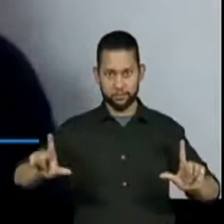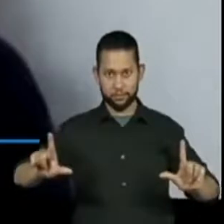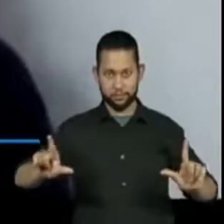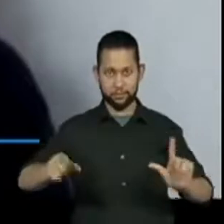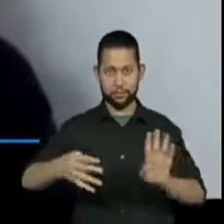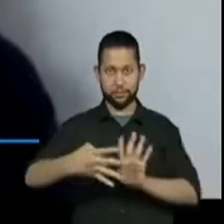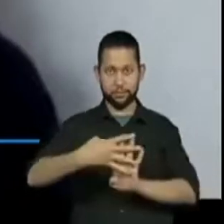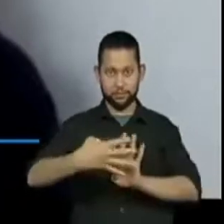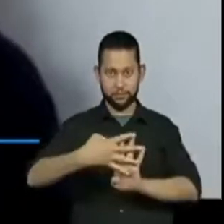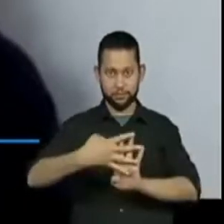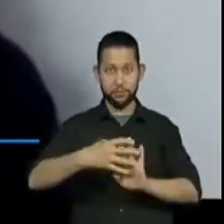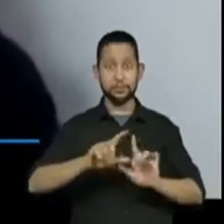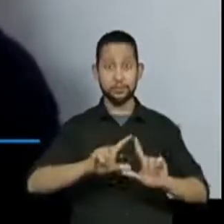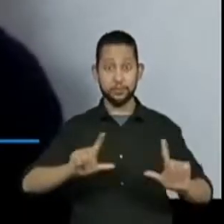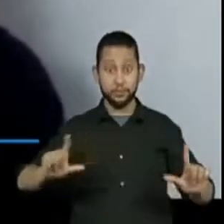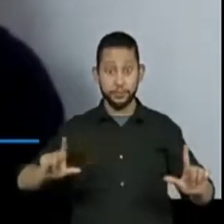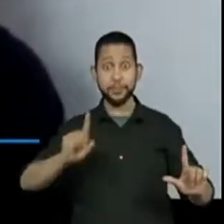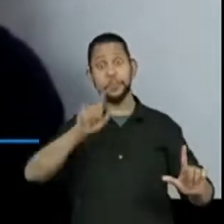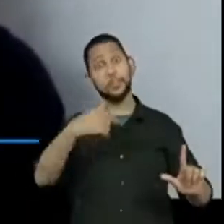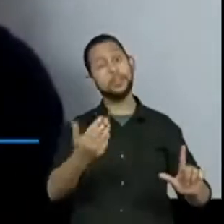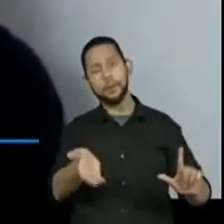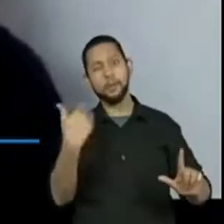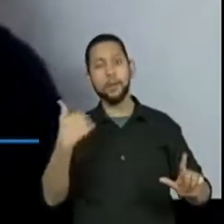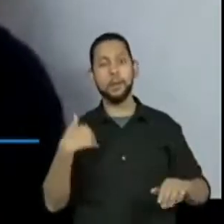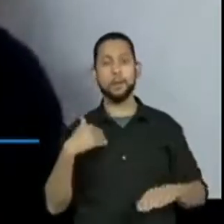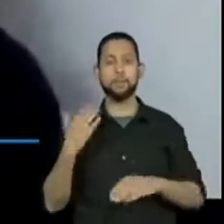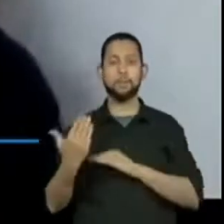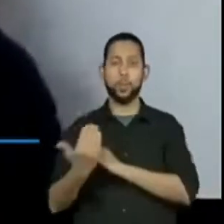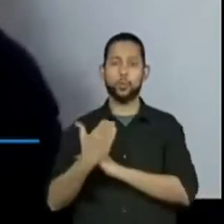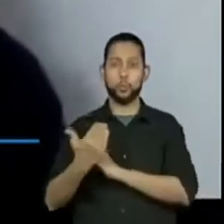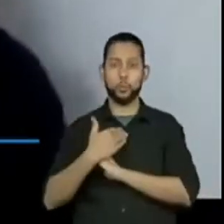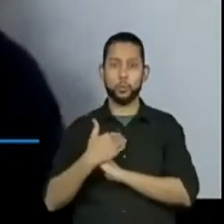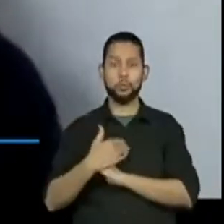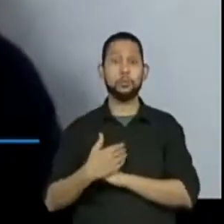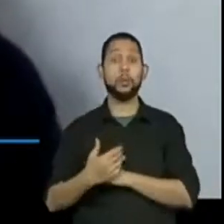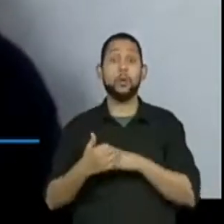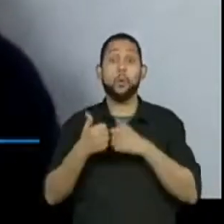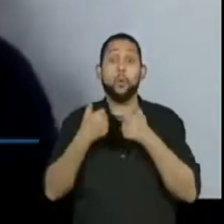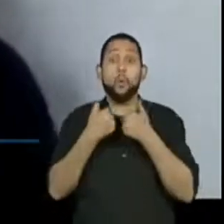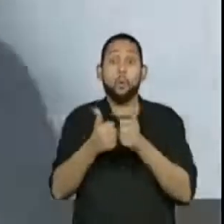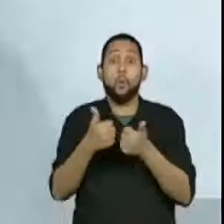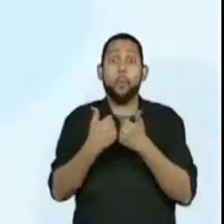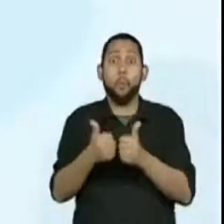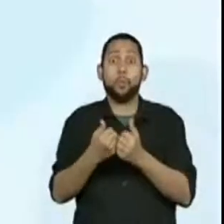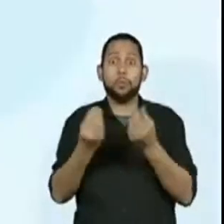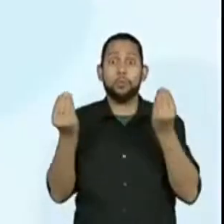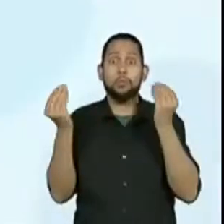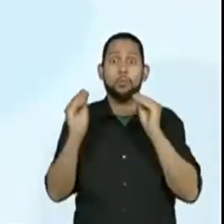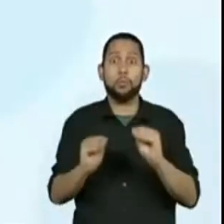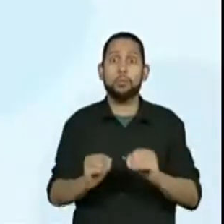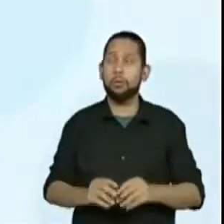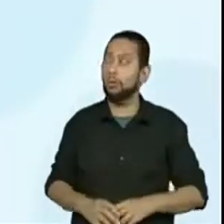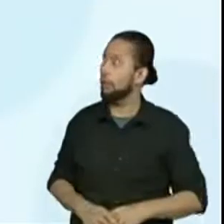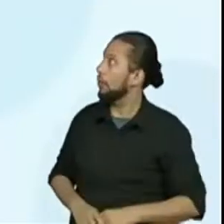e vocês vão me ajudar a colocar um ônibus nessa malha quadriculada.